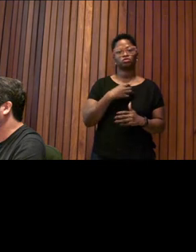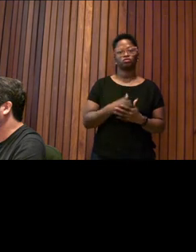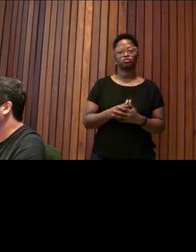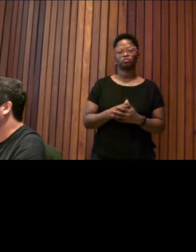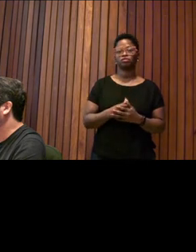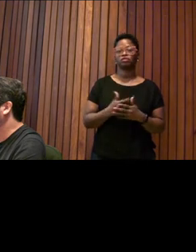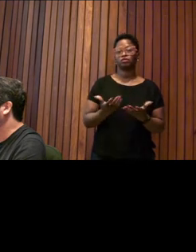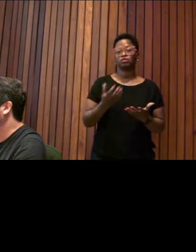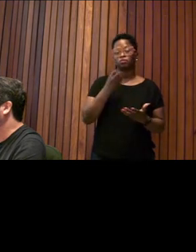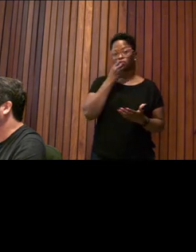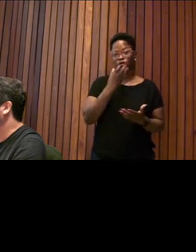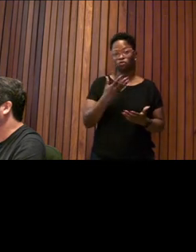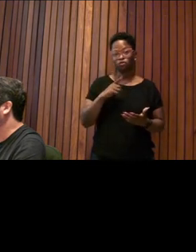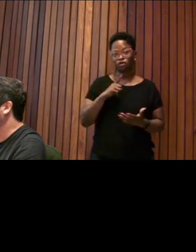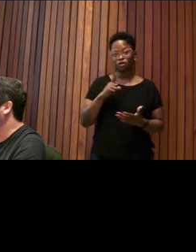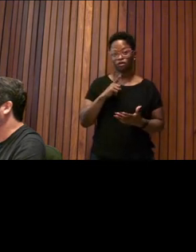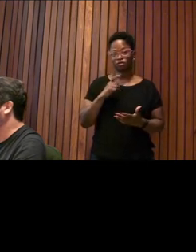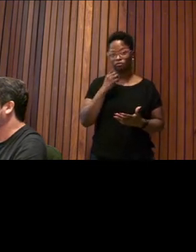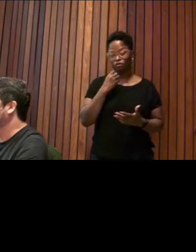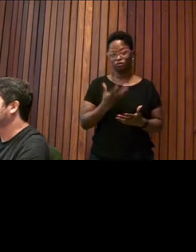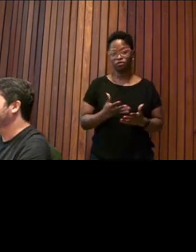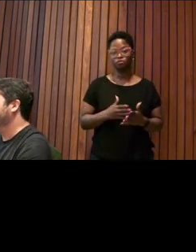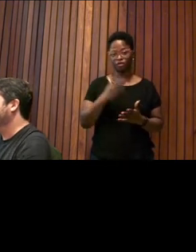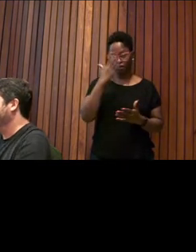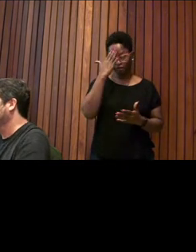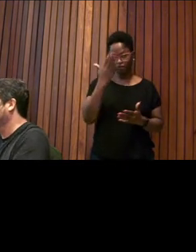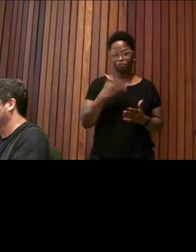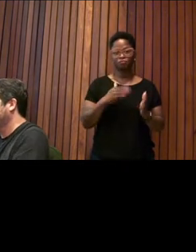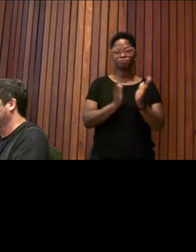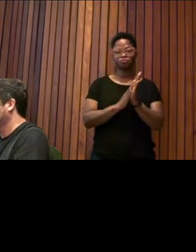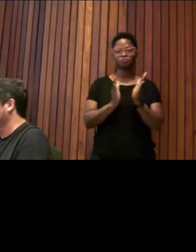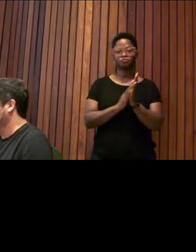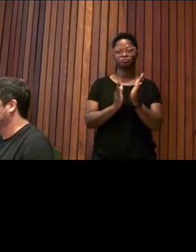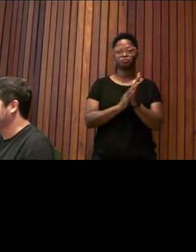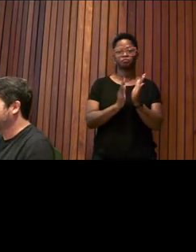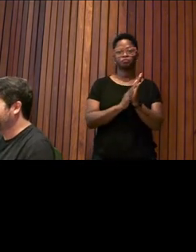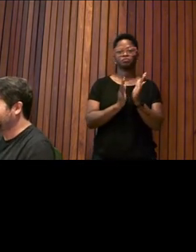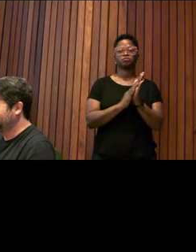Então, assim, é muito bom ter isso, foi muito bom. Obrigado.